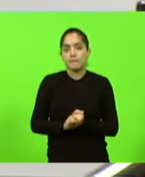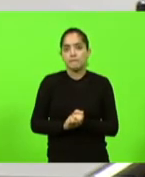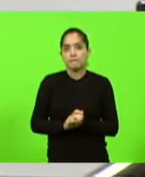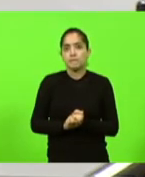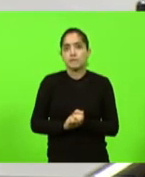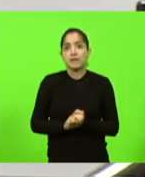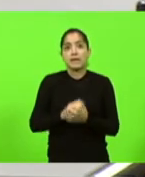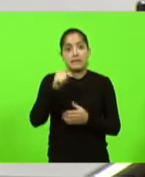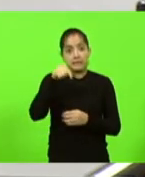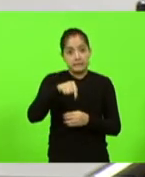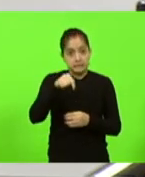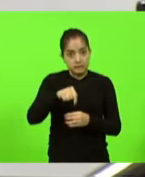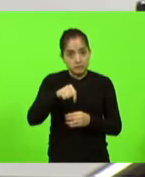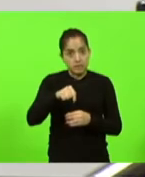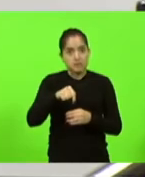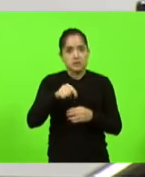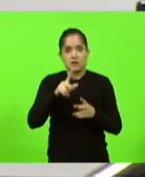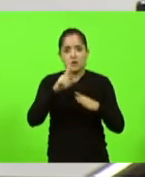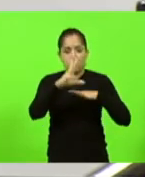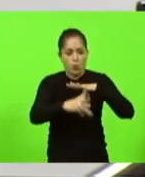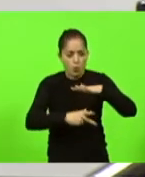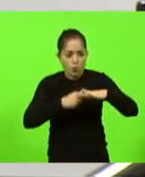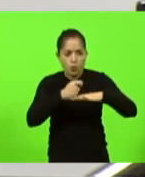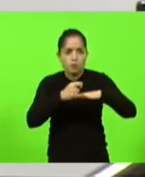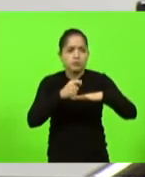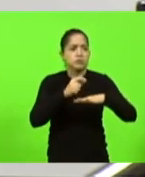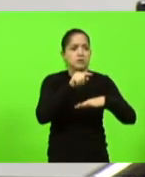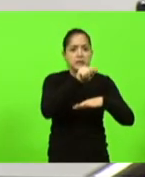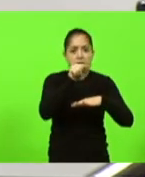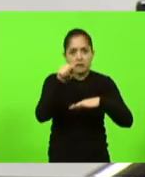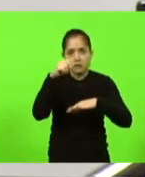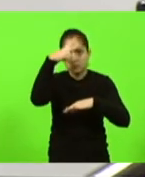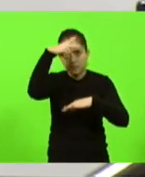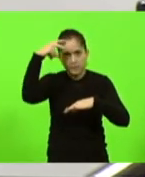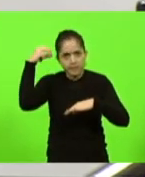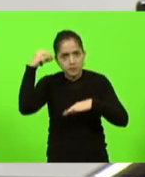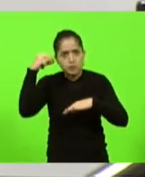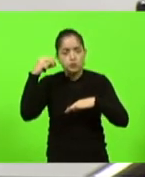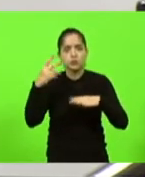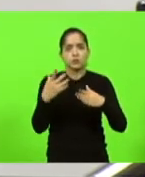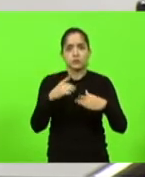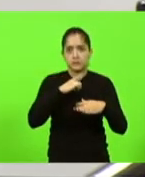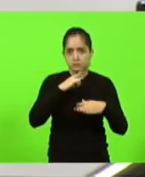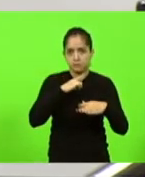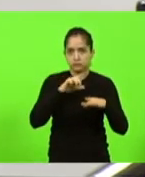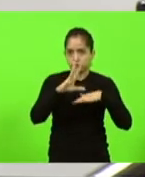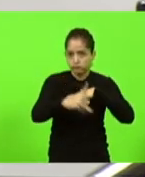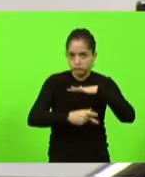nesta casa tem corrupto e que nas prefeituras também tem corrupto.